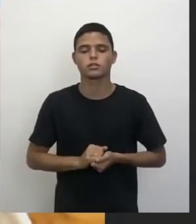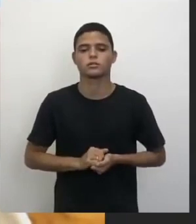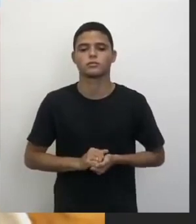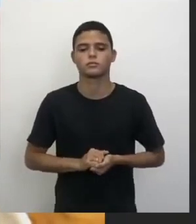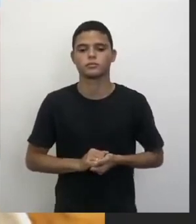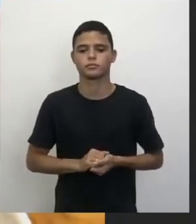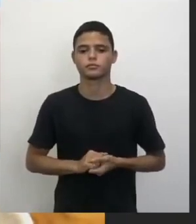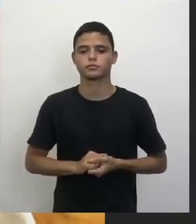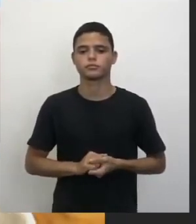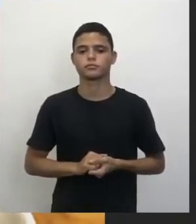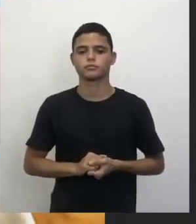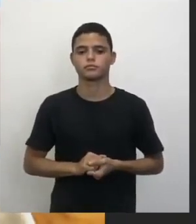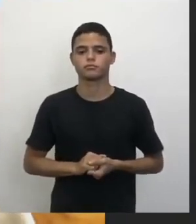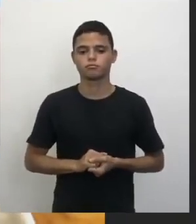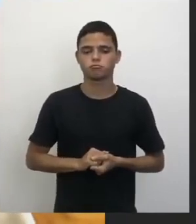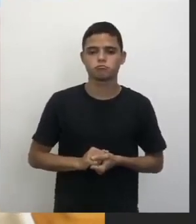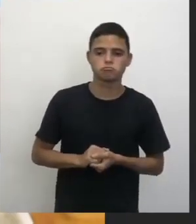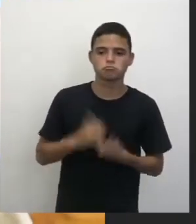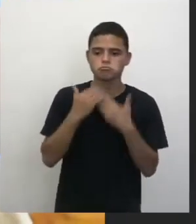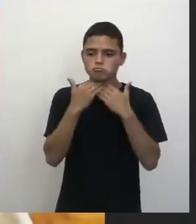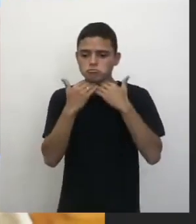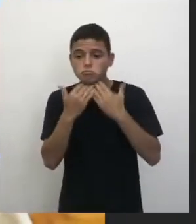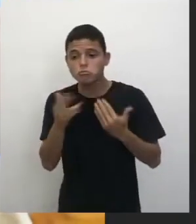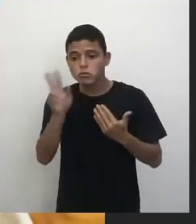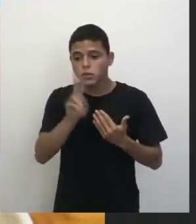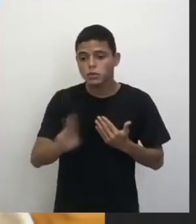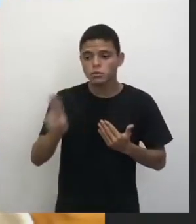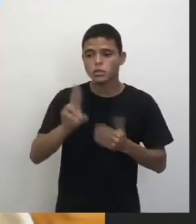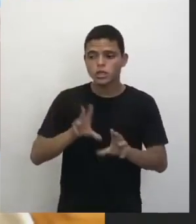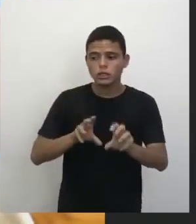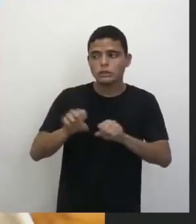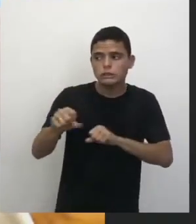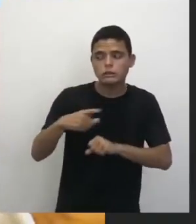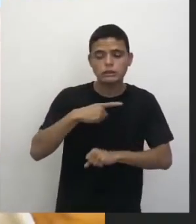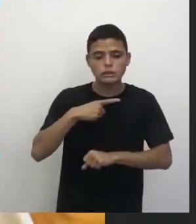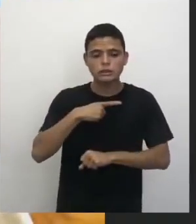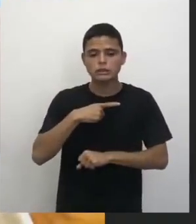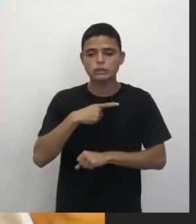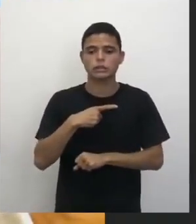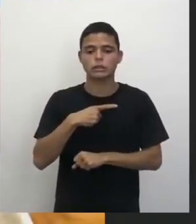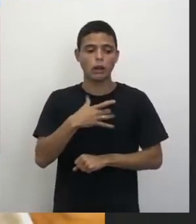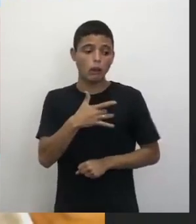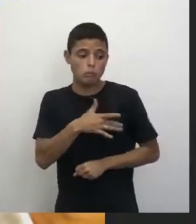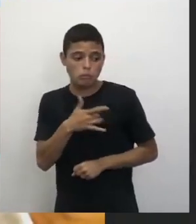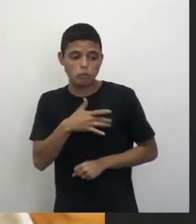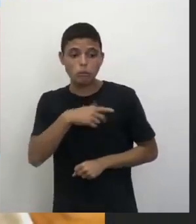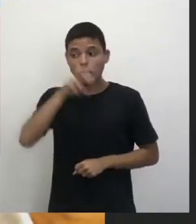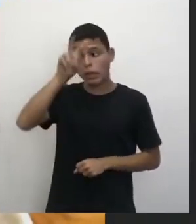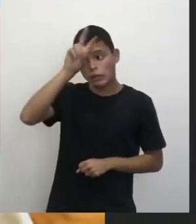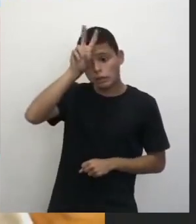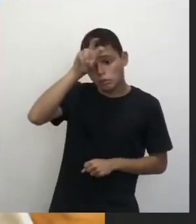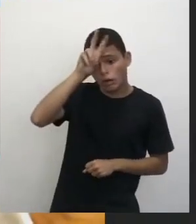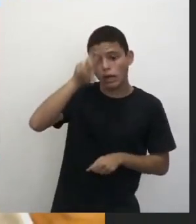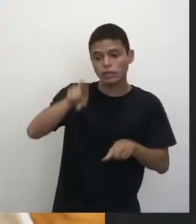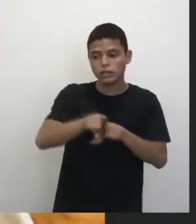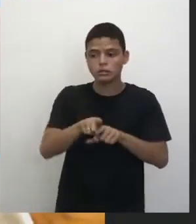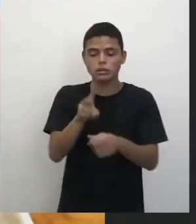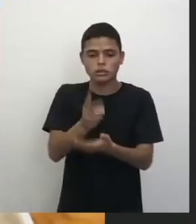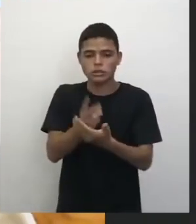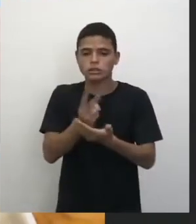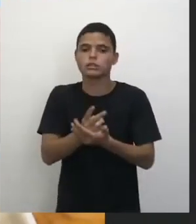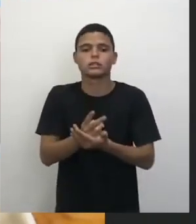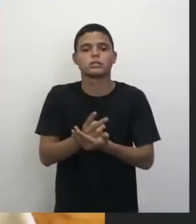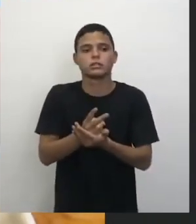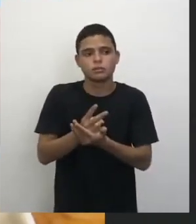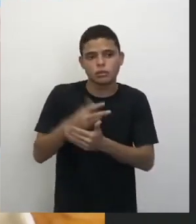né? Então, ele não sabe usar os poderes dele, ele tem medo de barata, ele sempre acaba resolvendo os casos dele